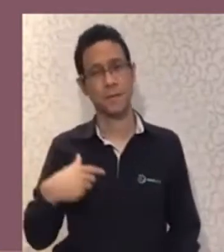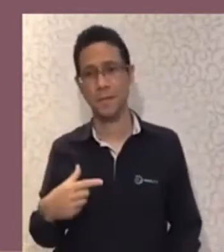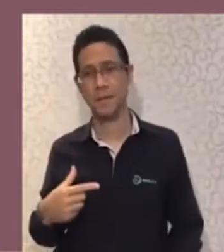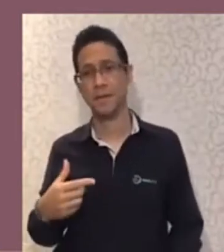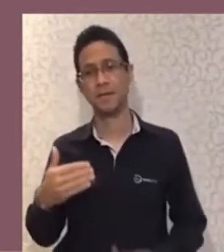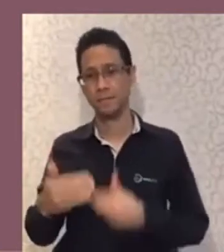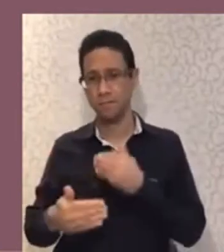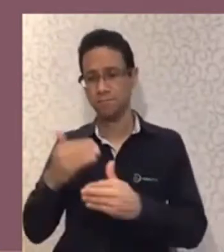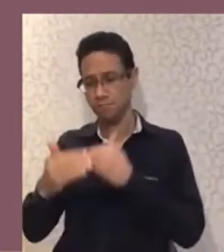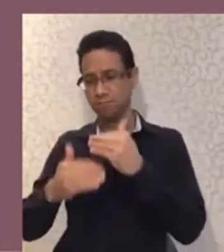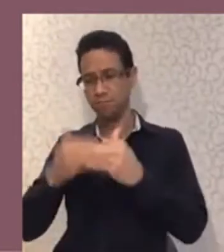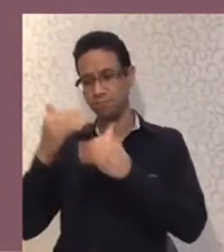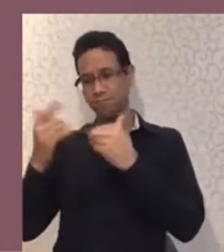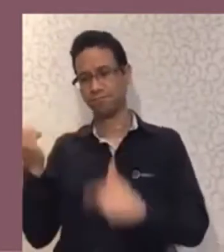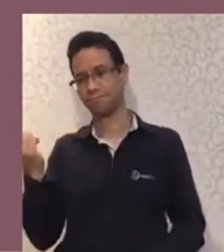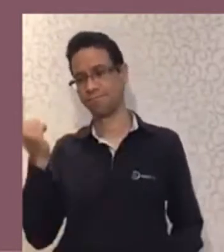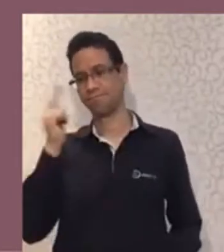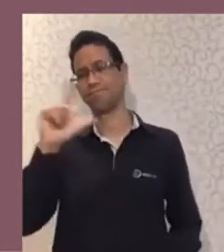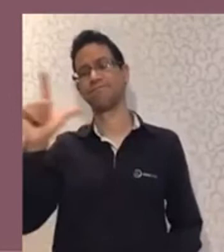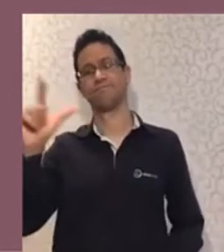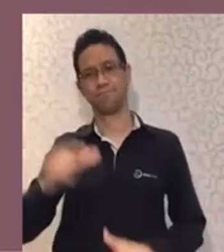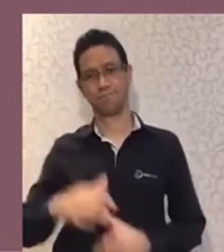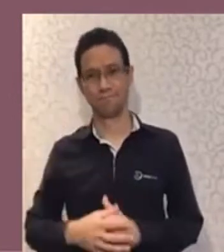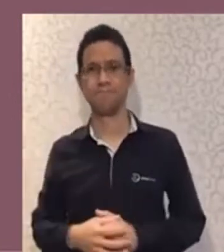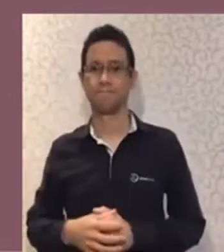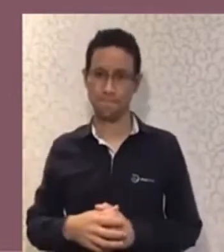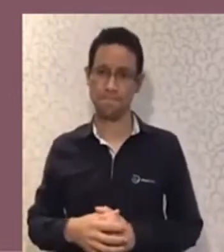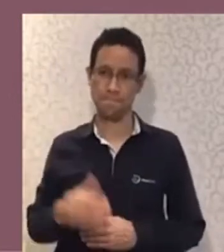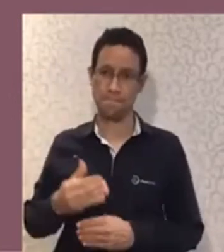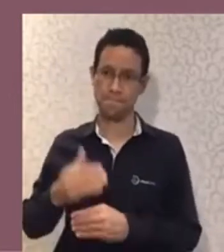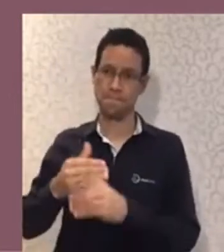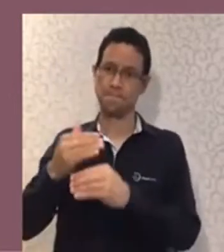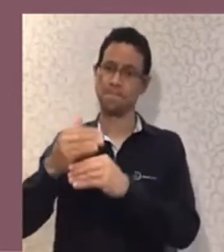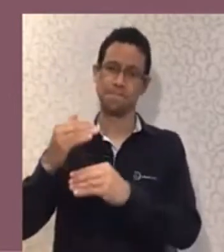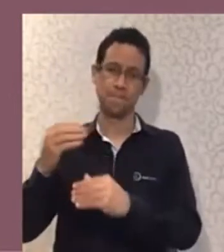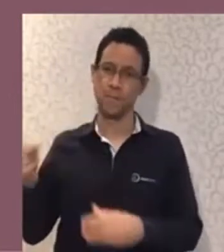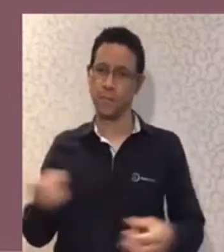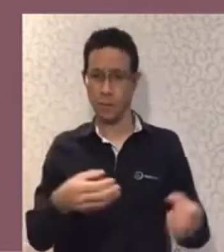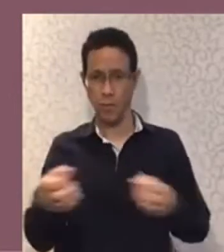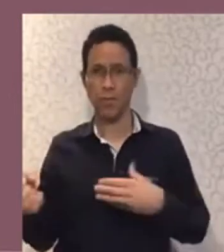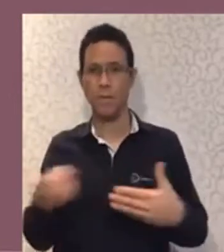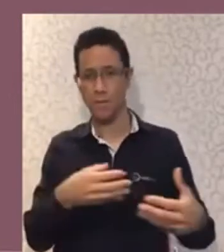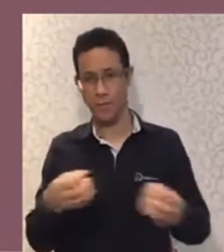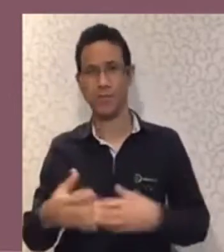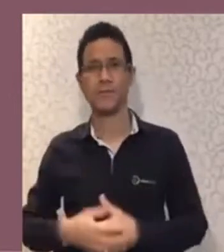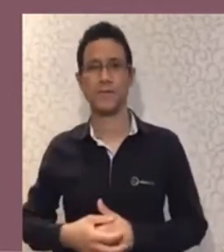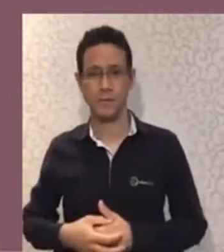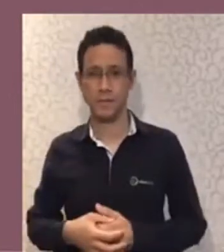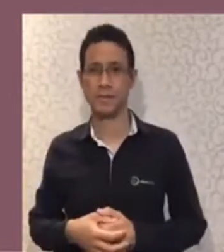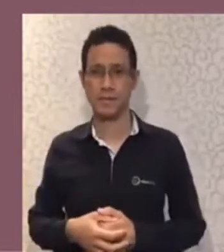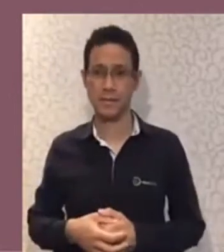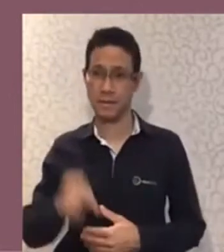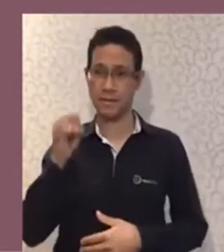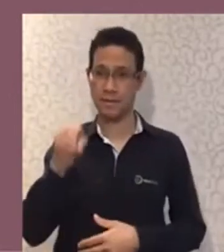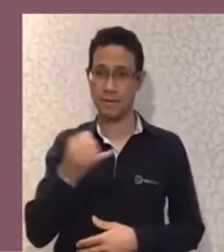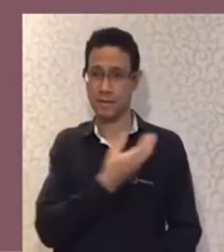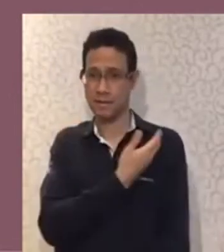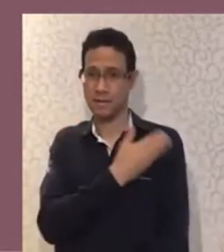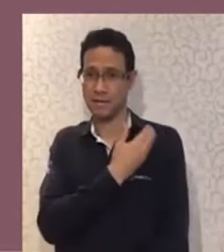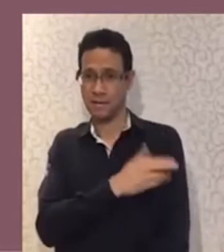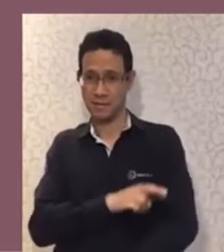a gente possa, neste momento, construir novos, assim. E se o racismo não fosse